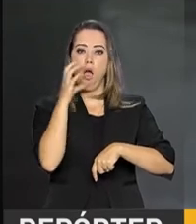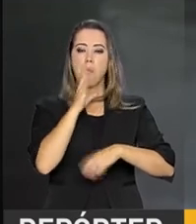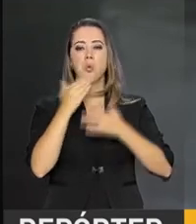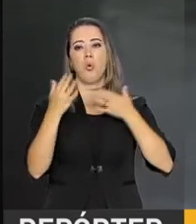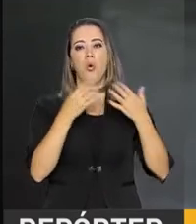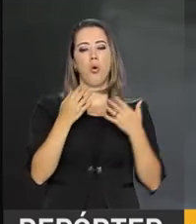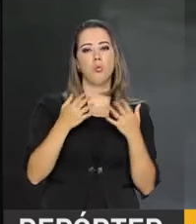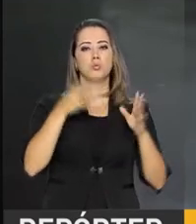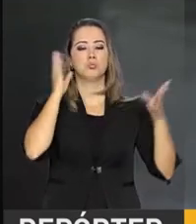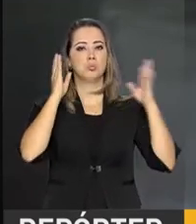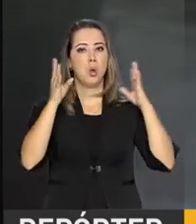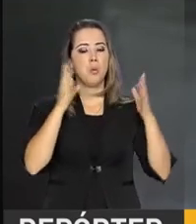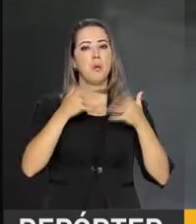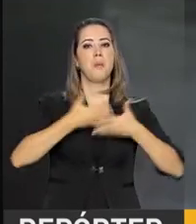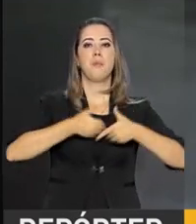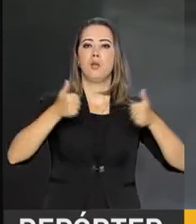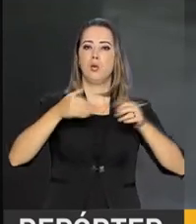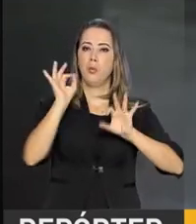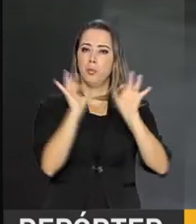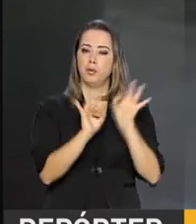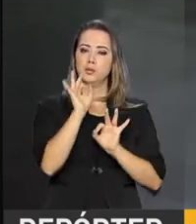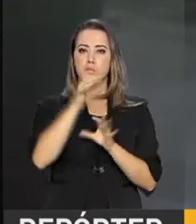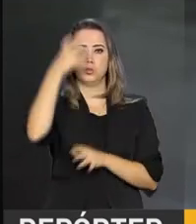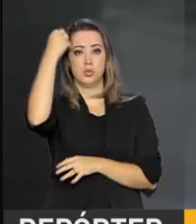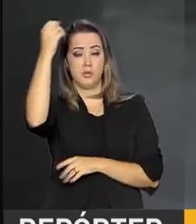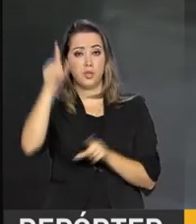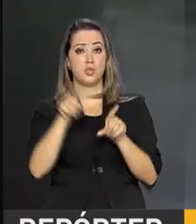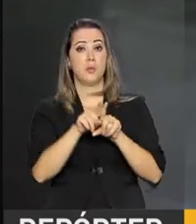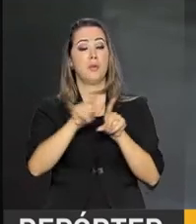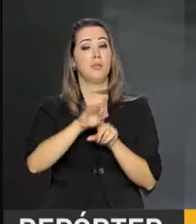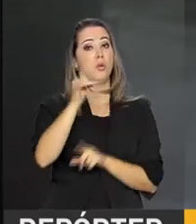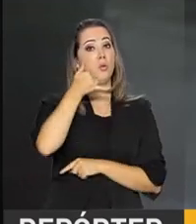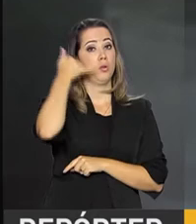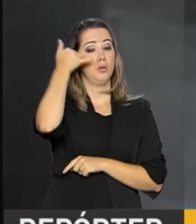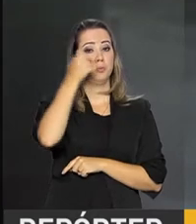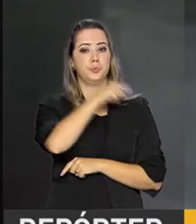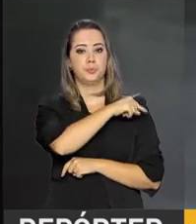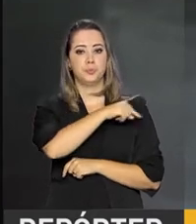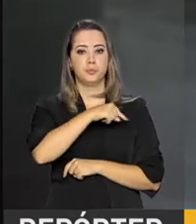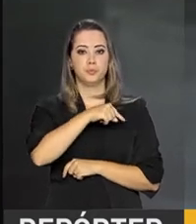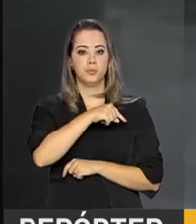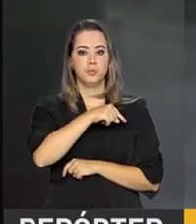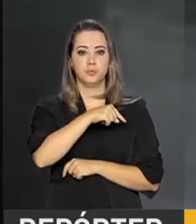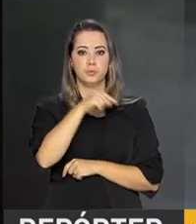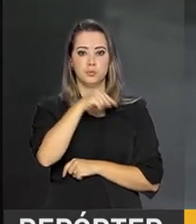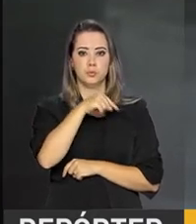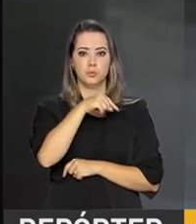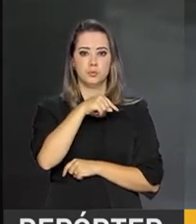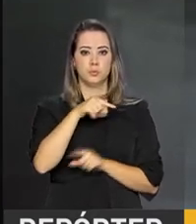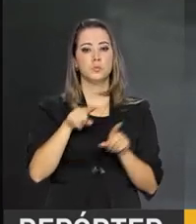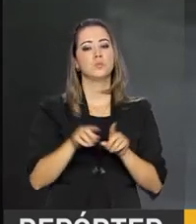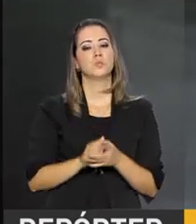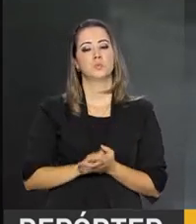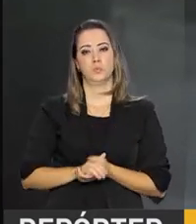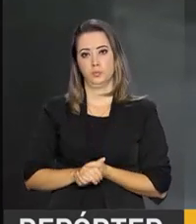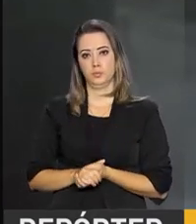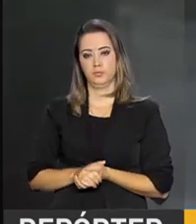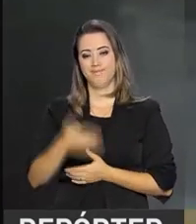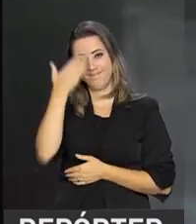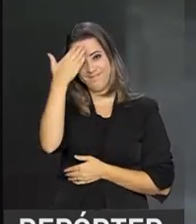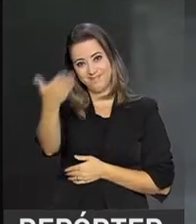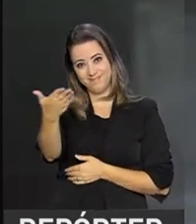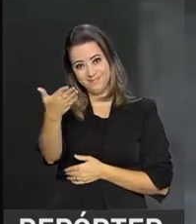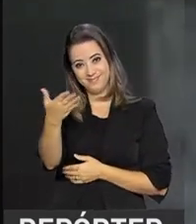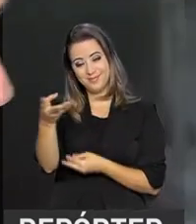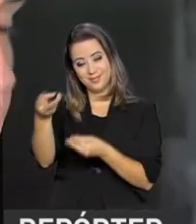planejar melhor sua viagem além disso nós temos telefone a nossa ouvidoria do departamento 10 811 535 muito obrigado